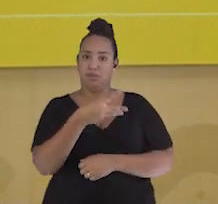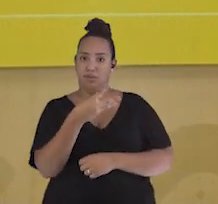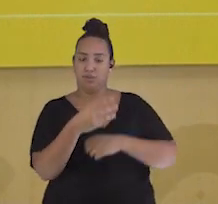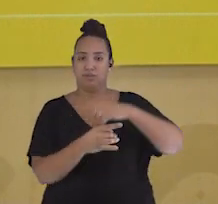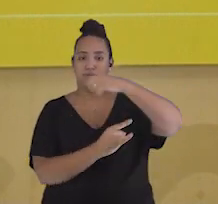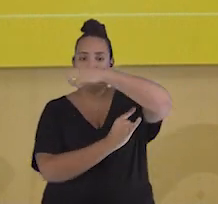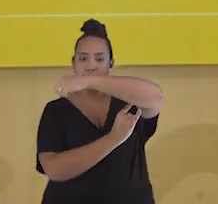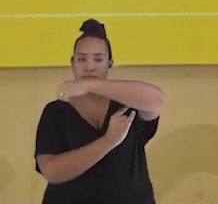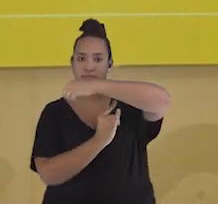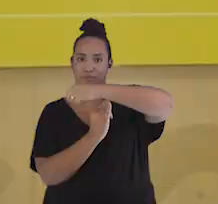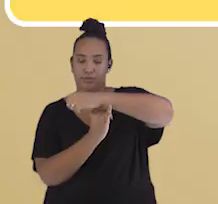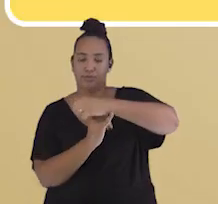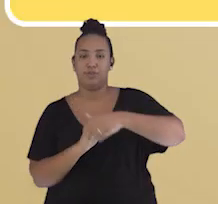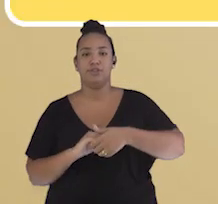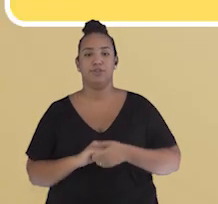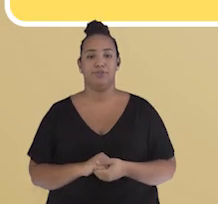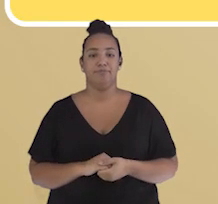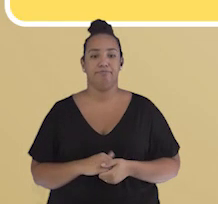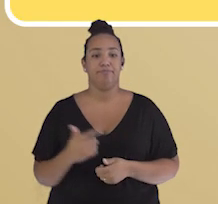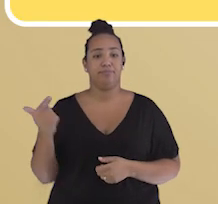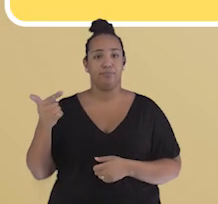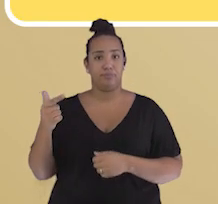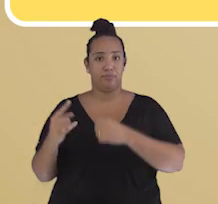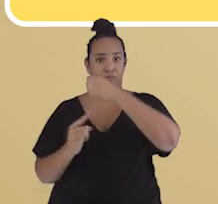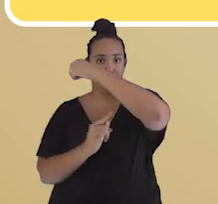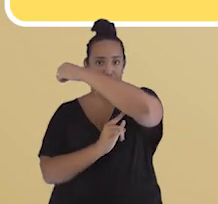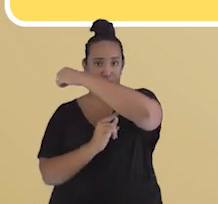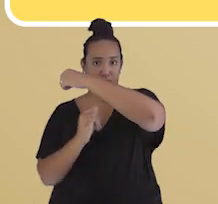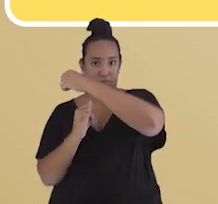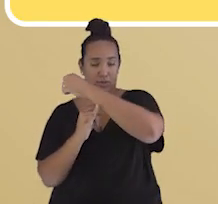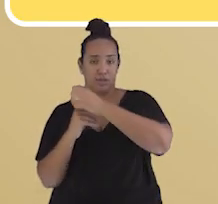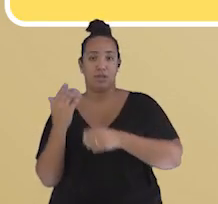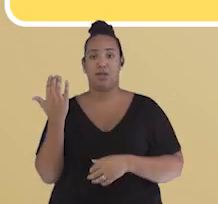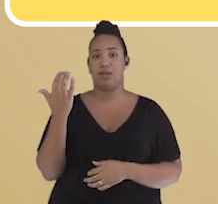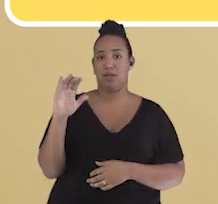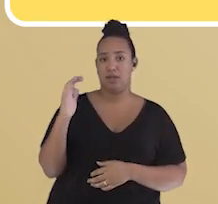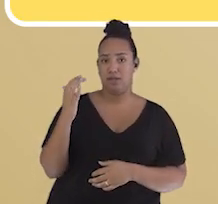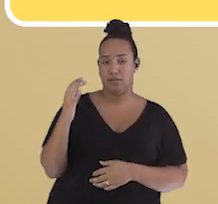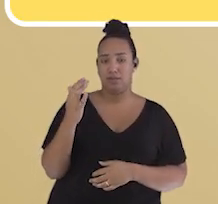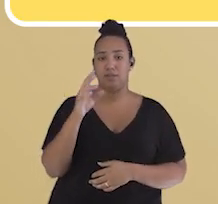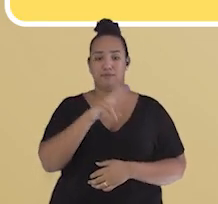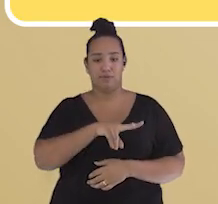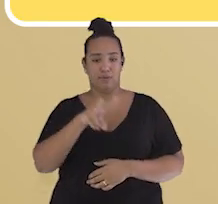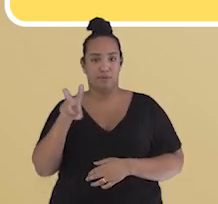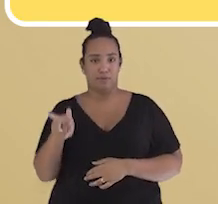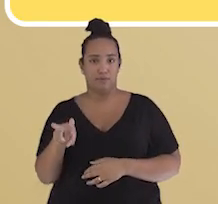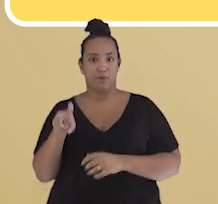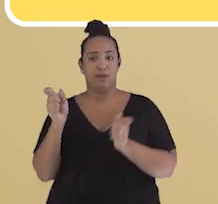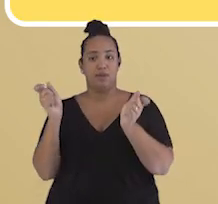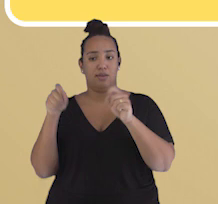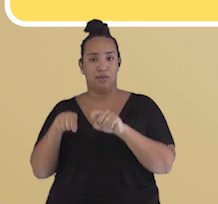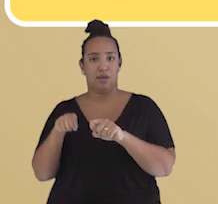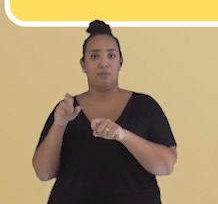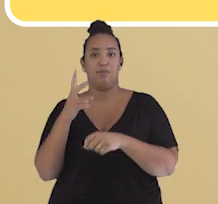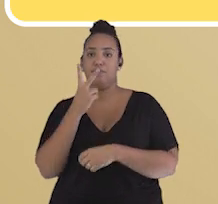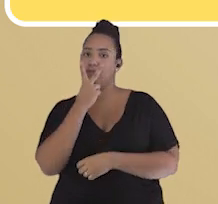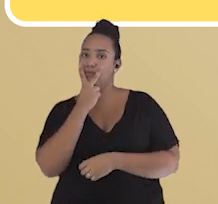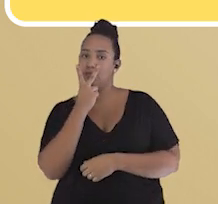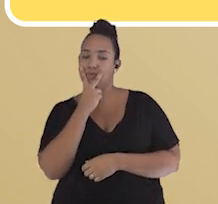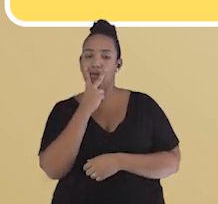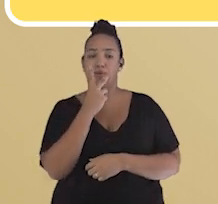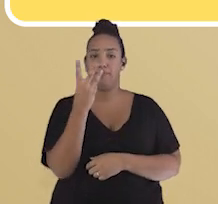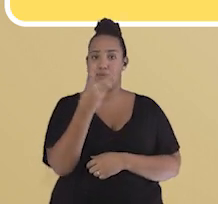pontes ligando as cidades. Olha só que interessante. Vocês sabem que pontes são essas? Uma é a segunda